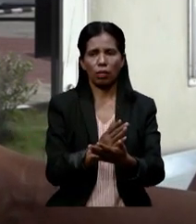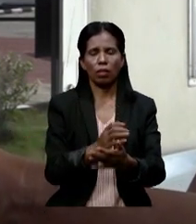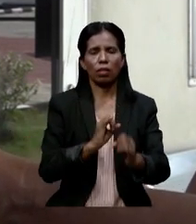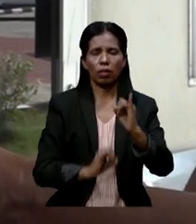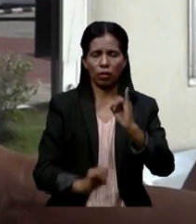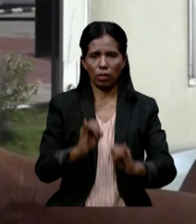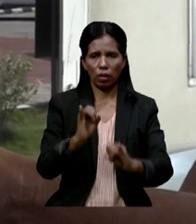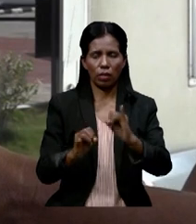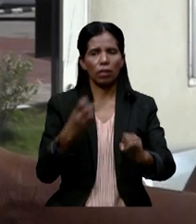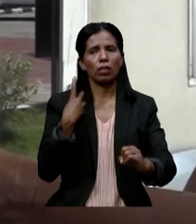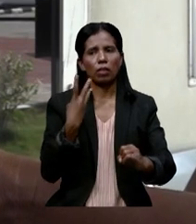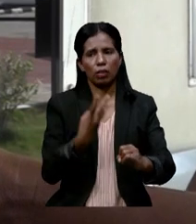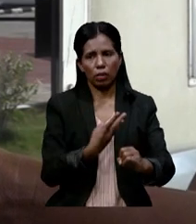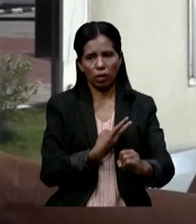be